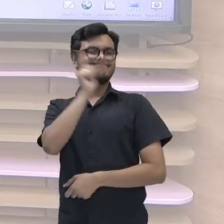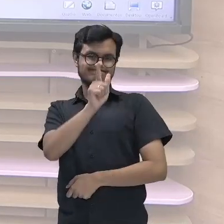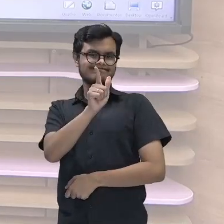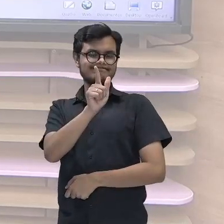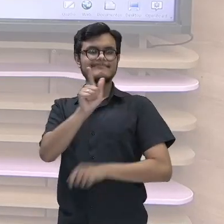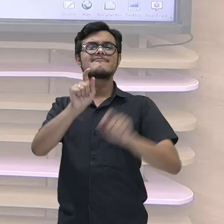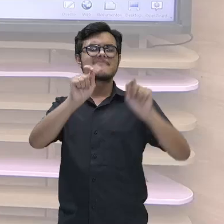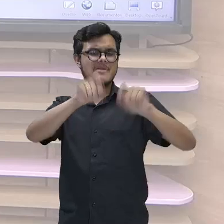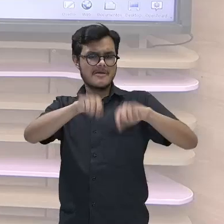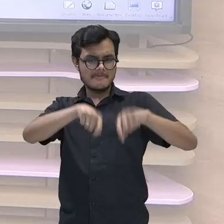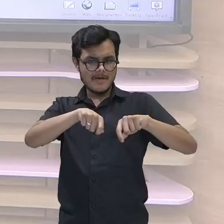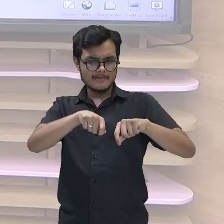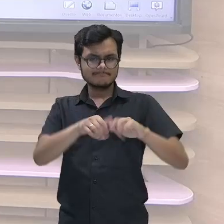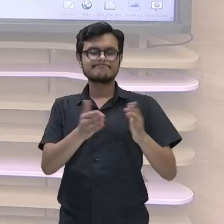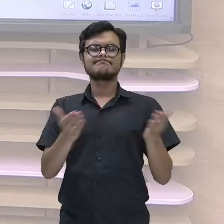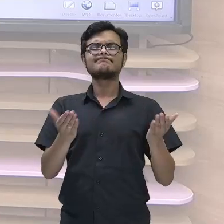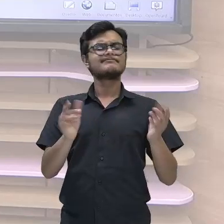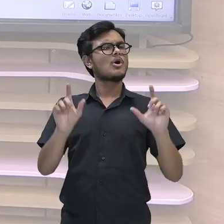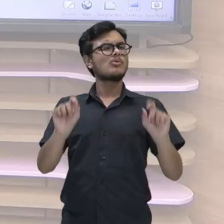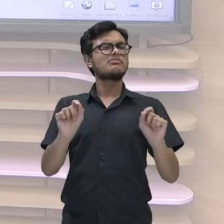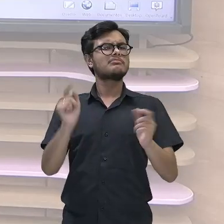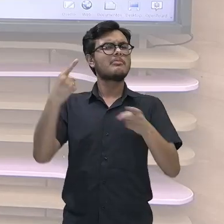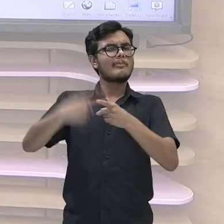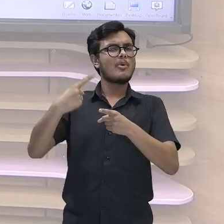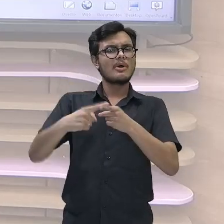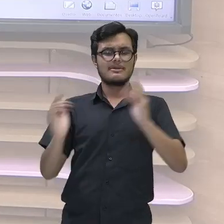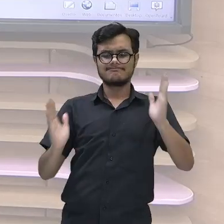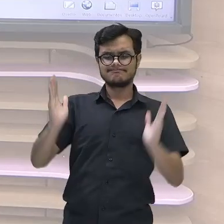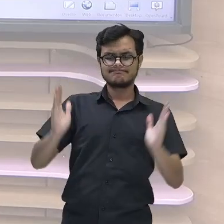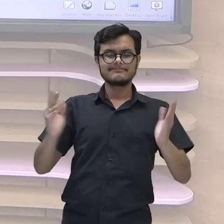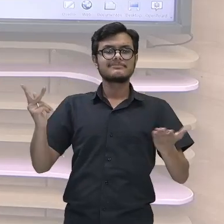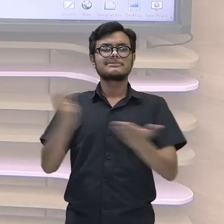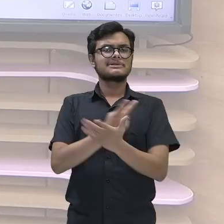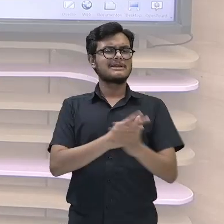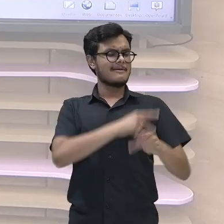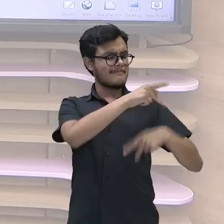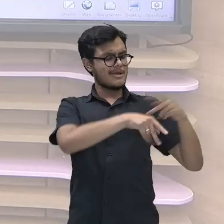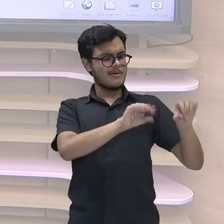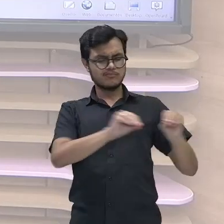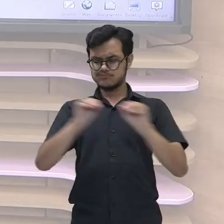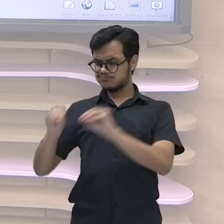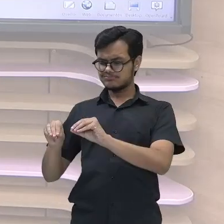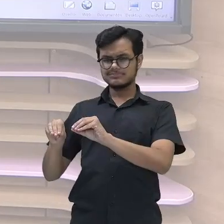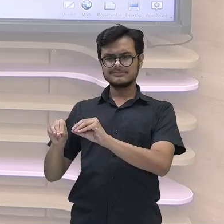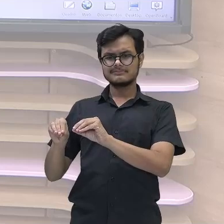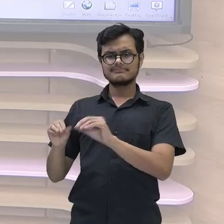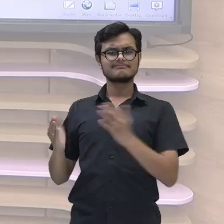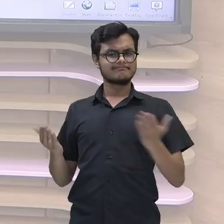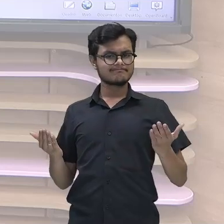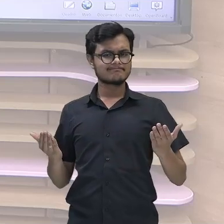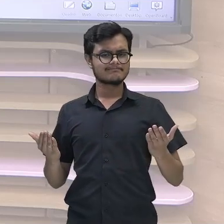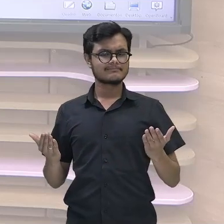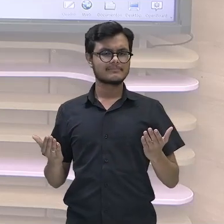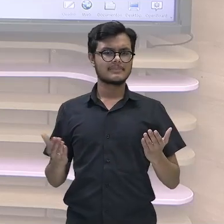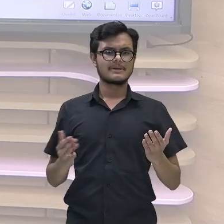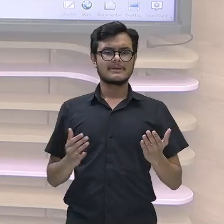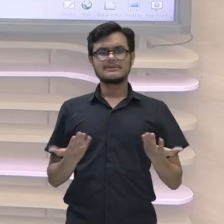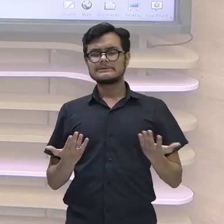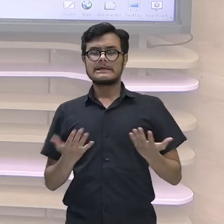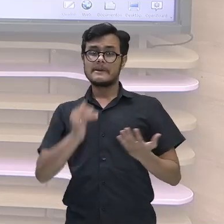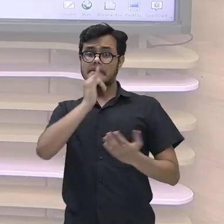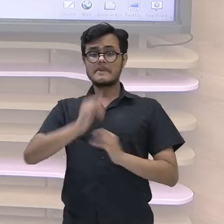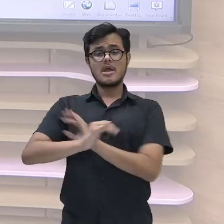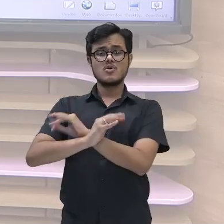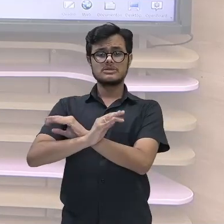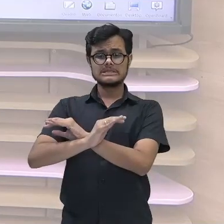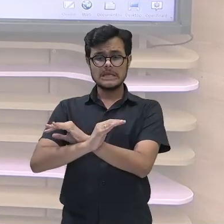vou analisar o que aconteceu naquele período, se essa população, ou até mesmo de uma cidade, de um